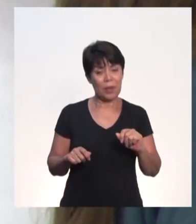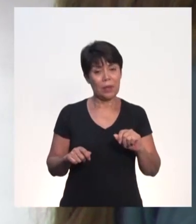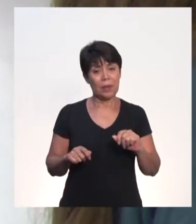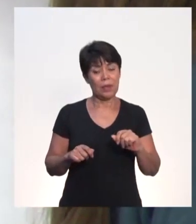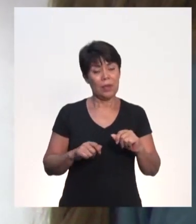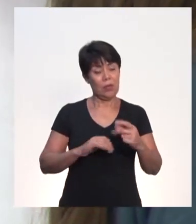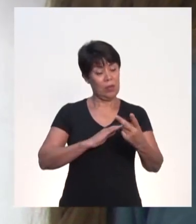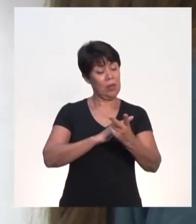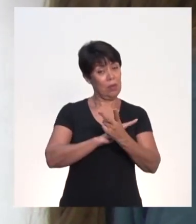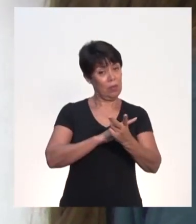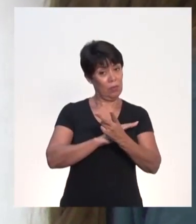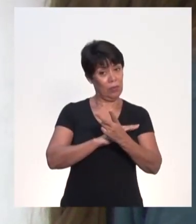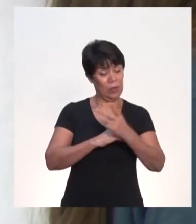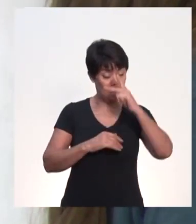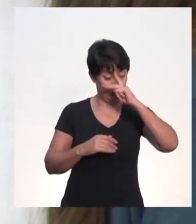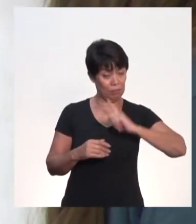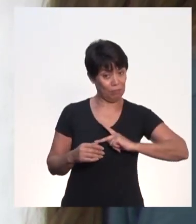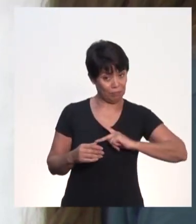imunológico